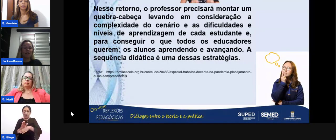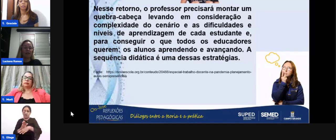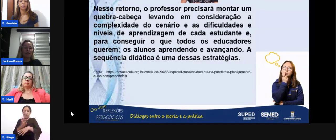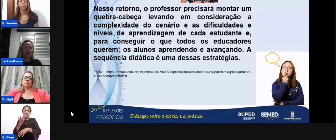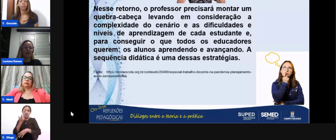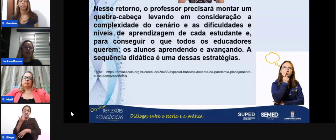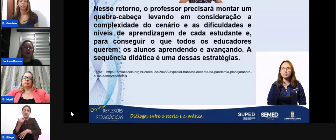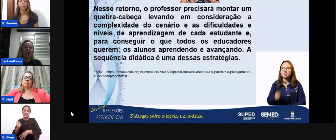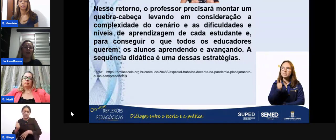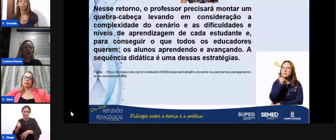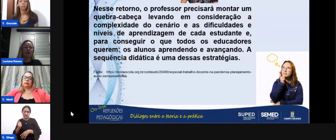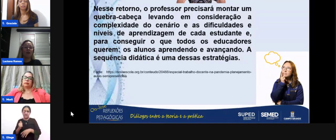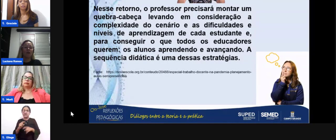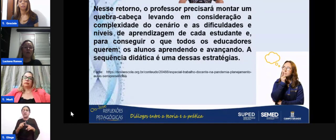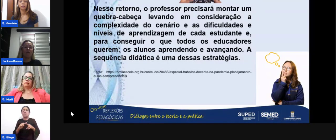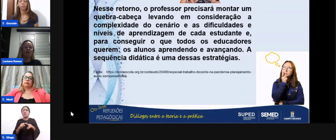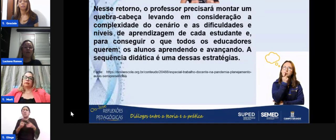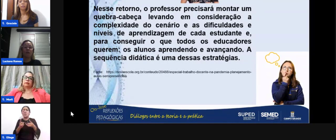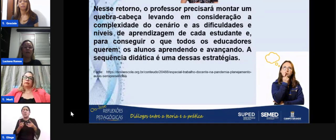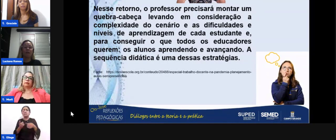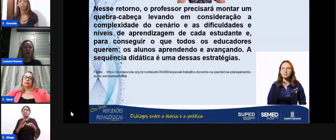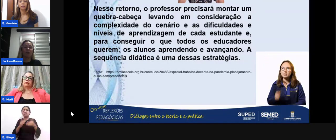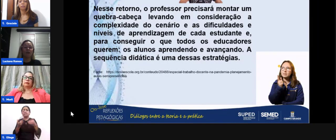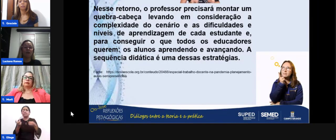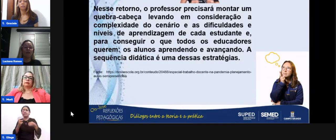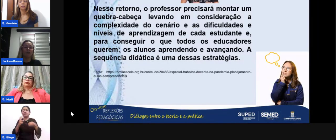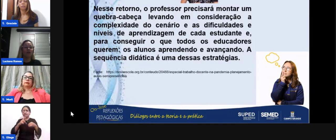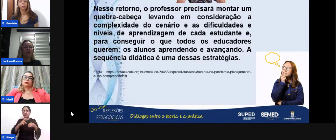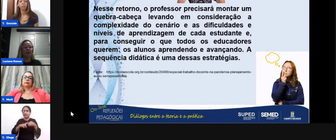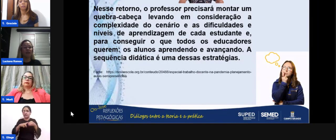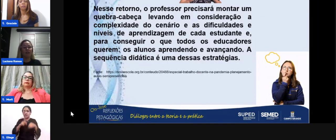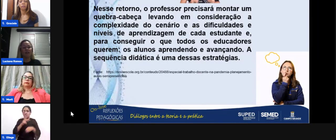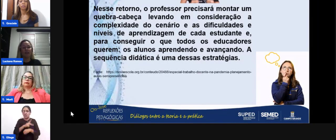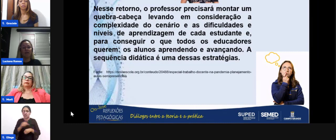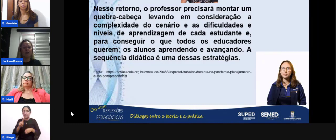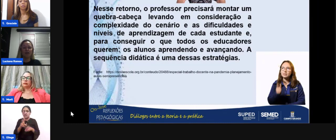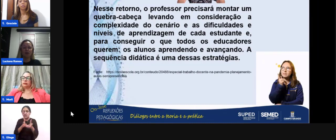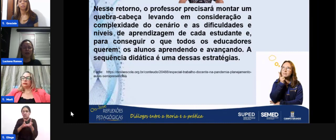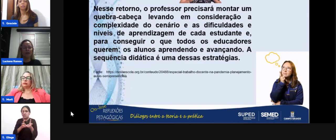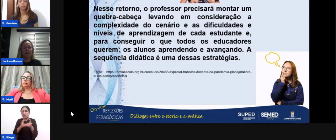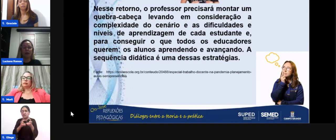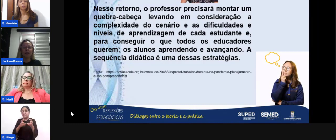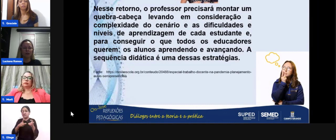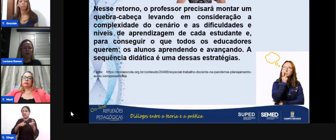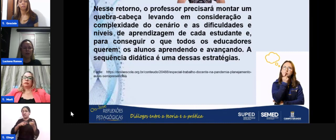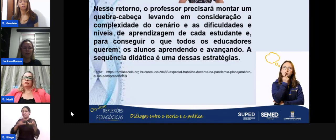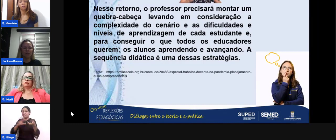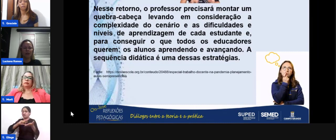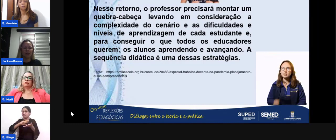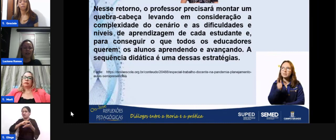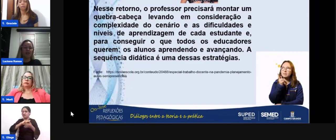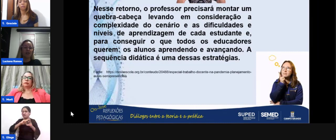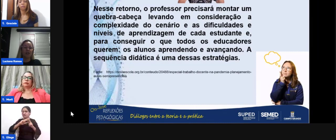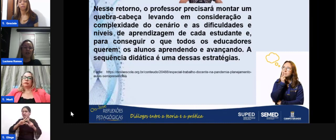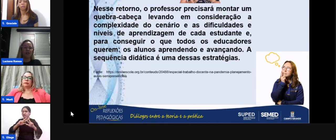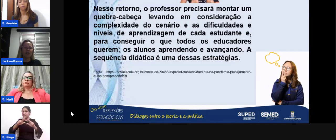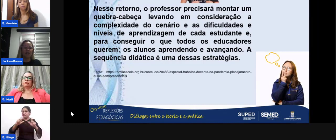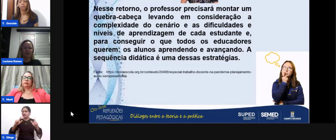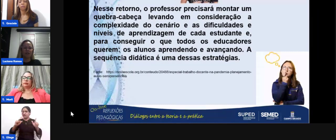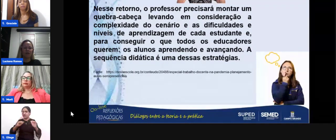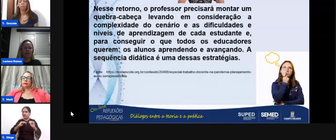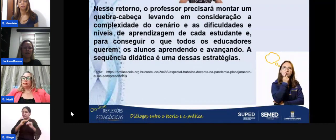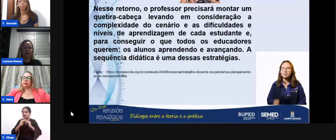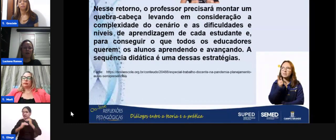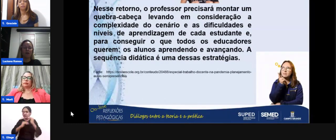essas crianças retornaram, então o professor percebeu que existiam diferentes níveis de conhecimento. E diante